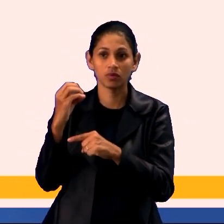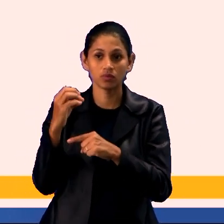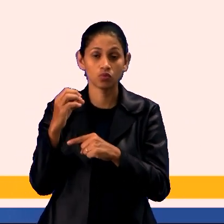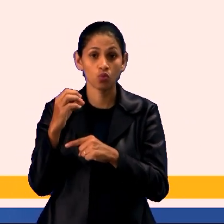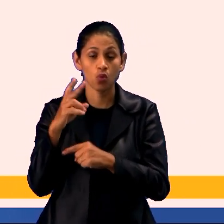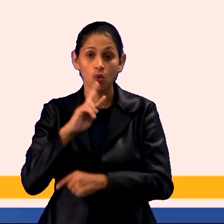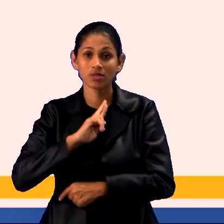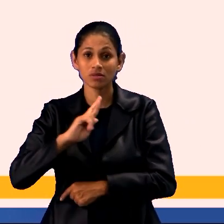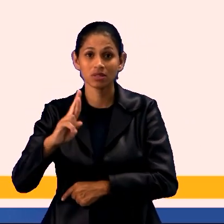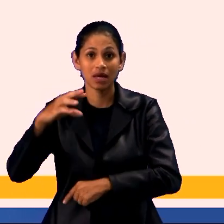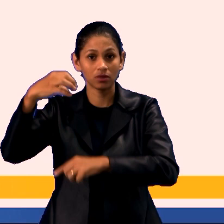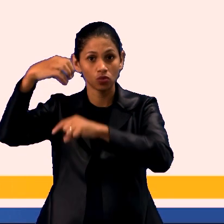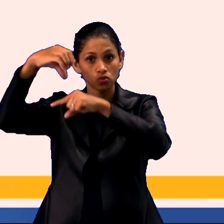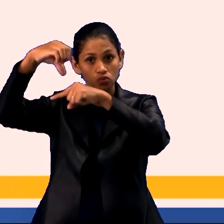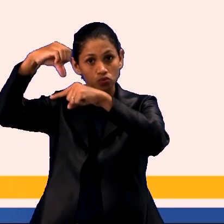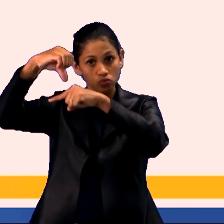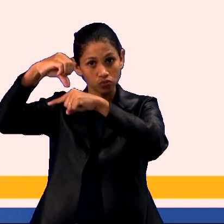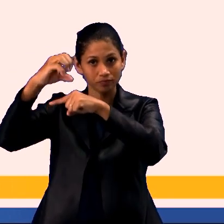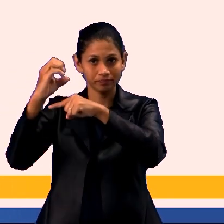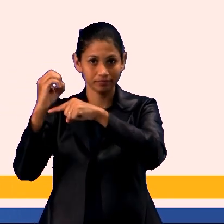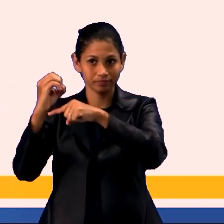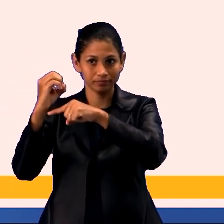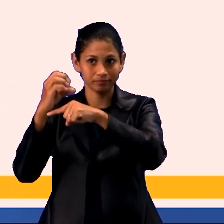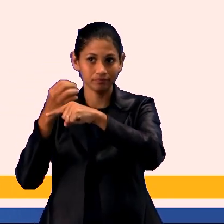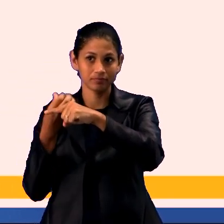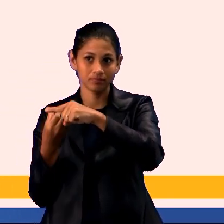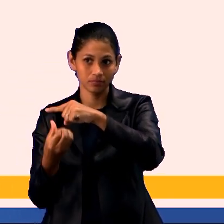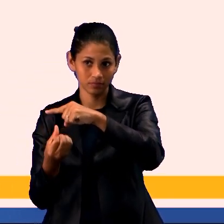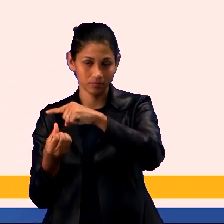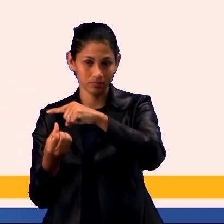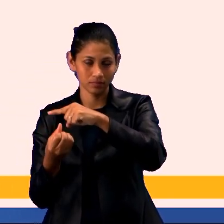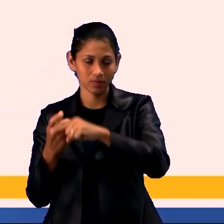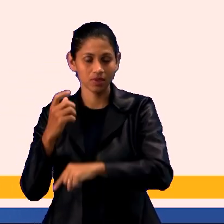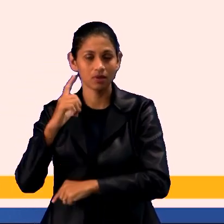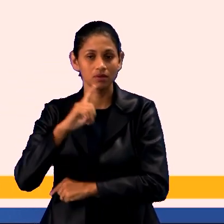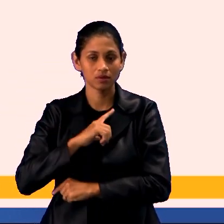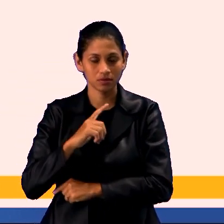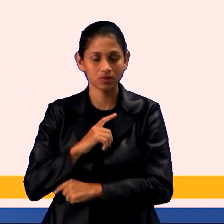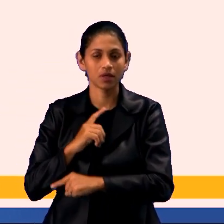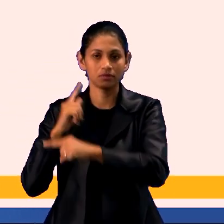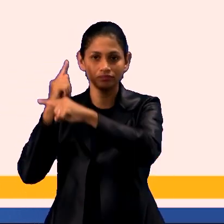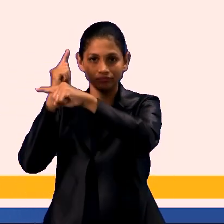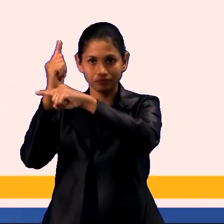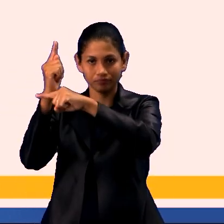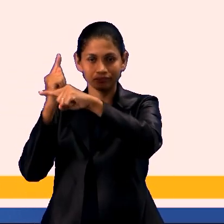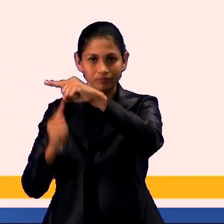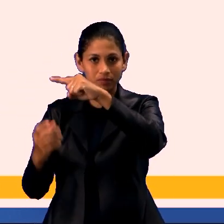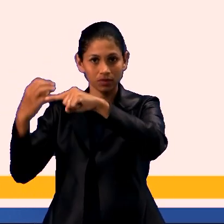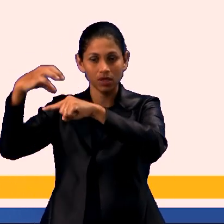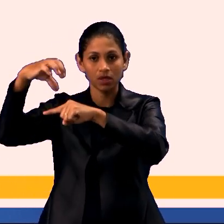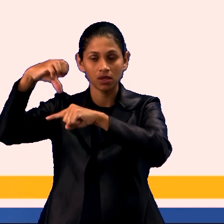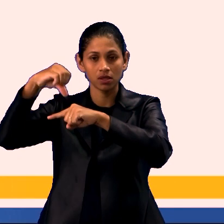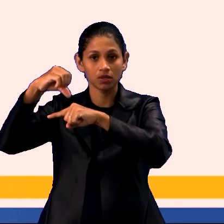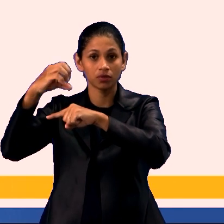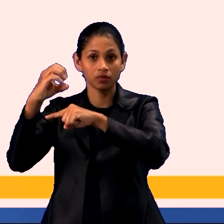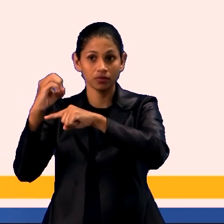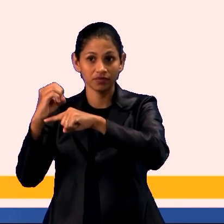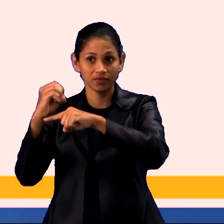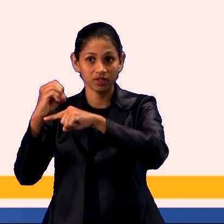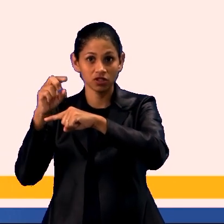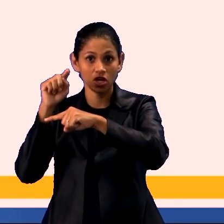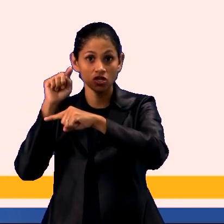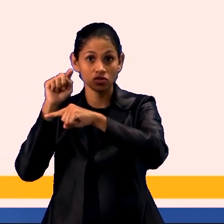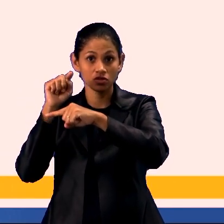é 6. E aí eu tenho uma fração 90 sobre 6. 90 sobre 6 é